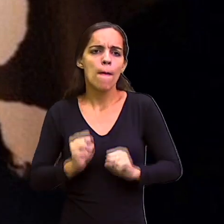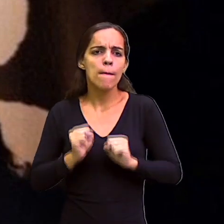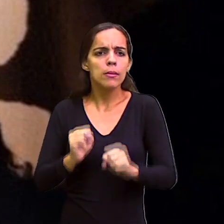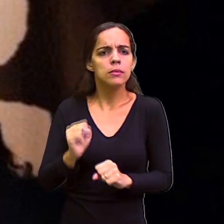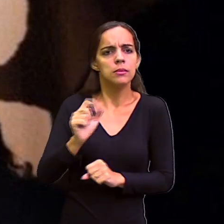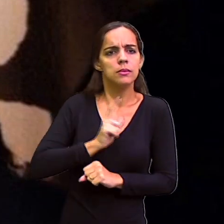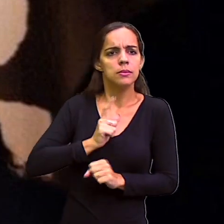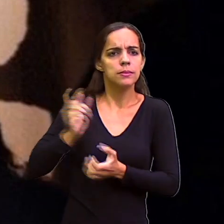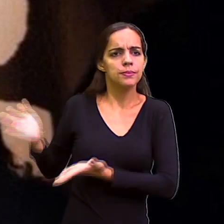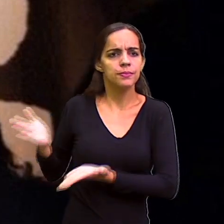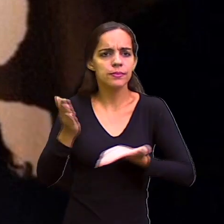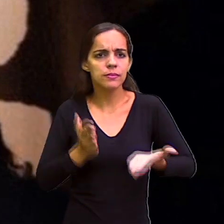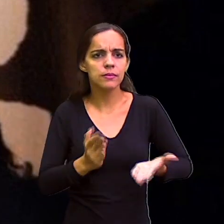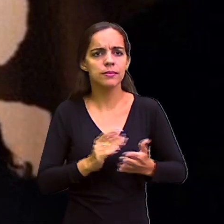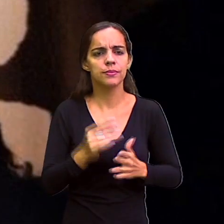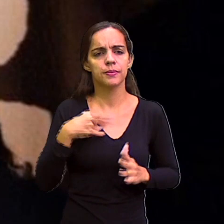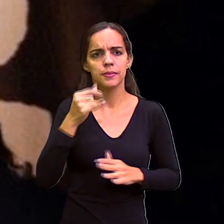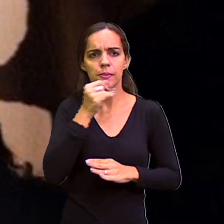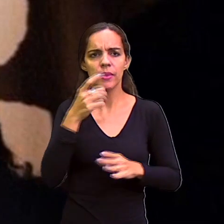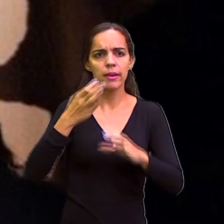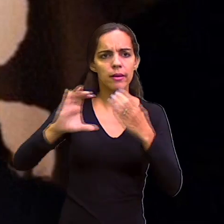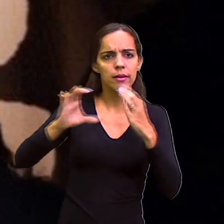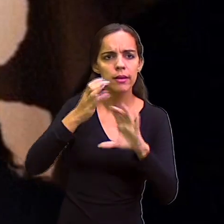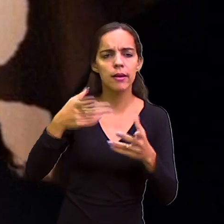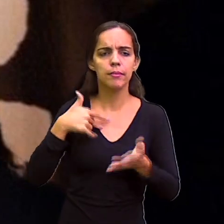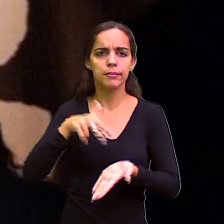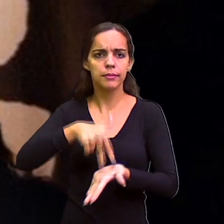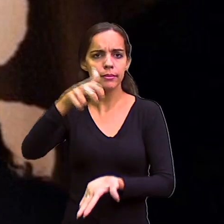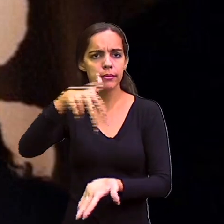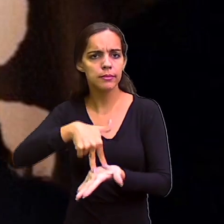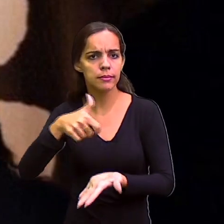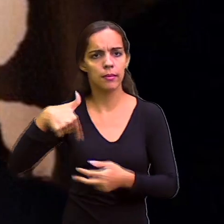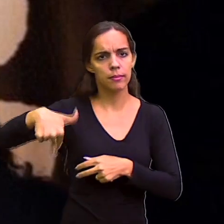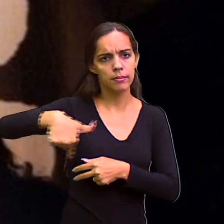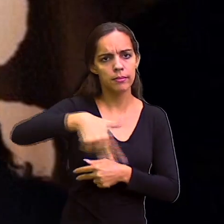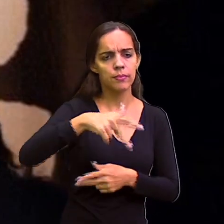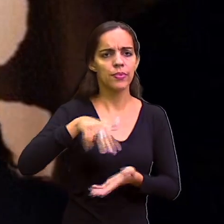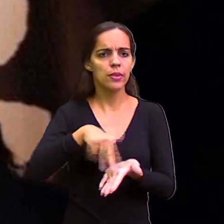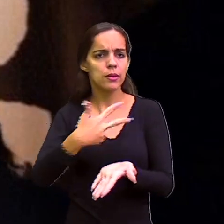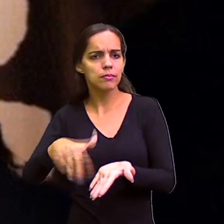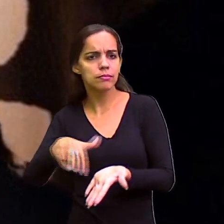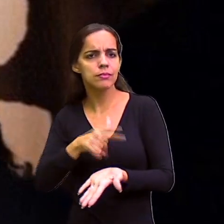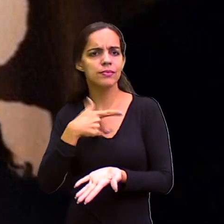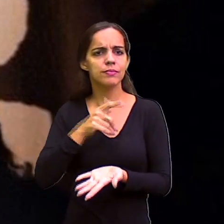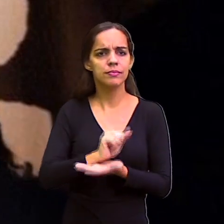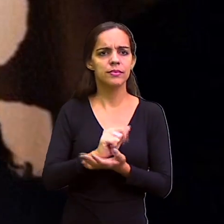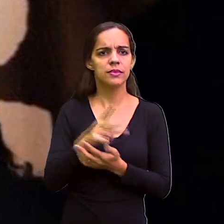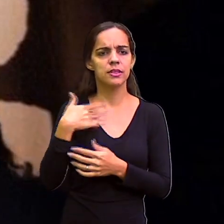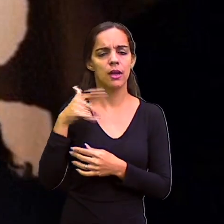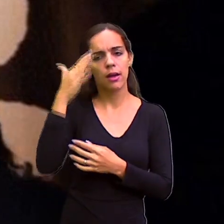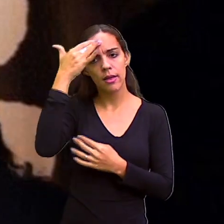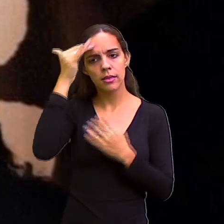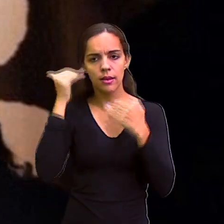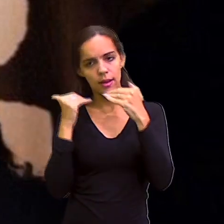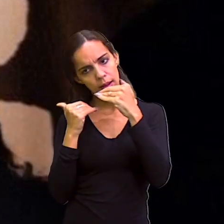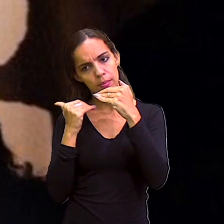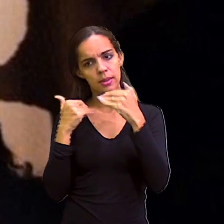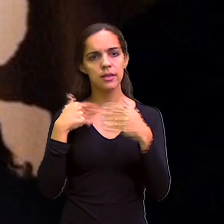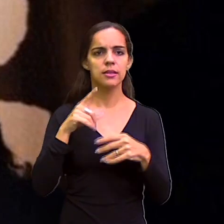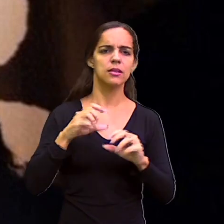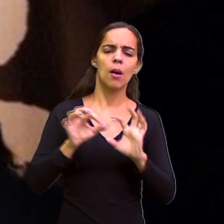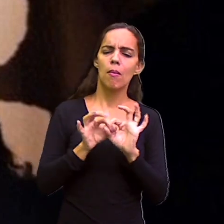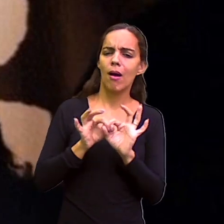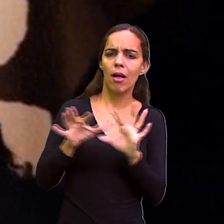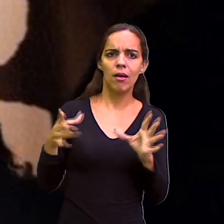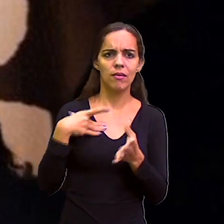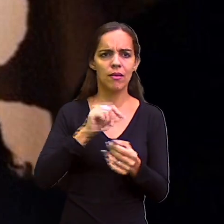as figuras parecer andar, a pular, a dançar, encenar com a cabeça, cantar e